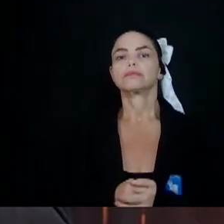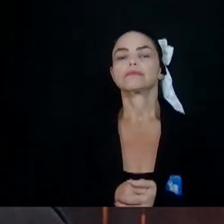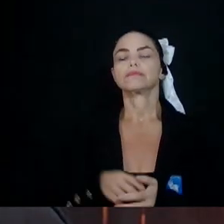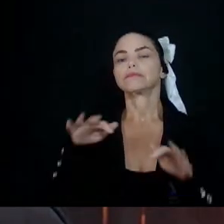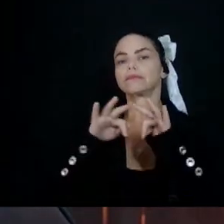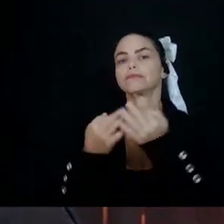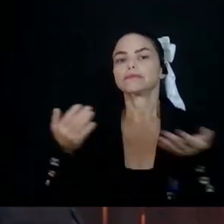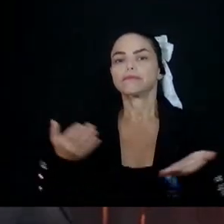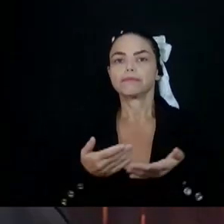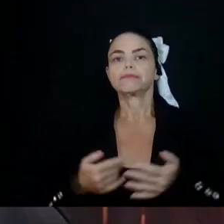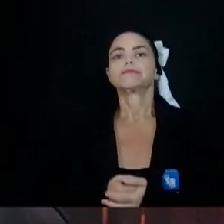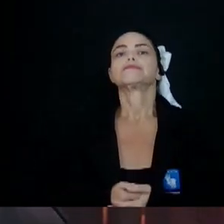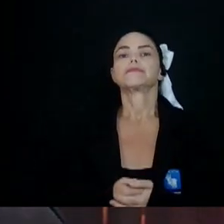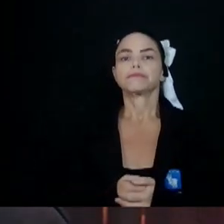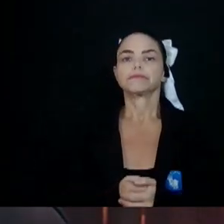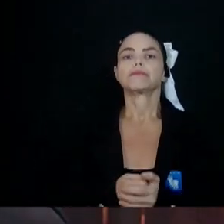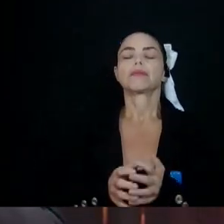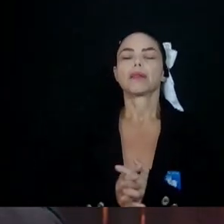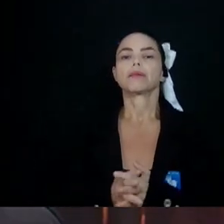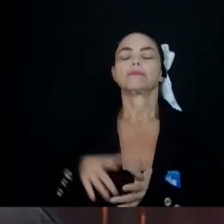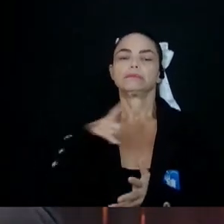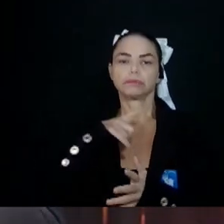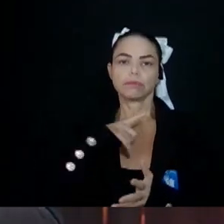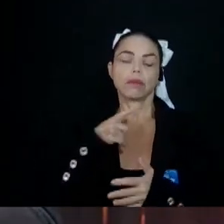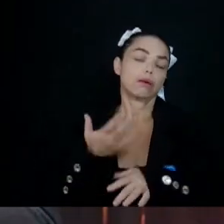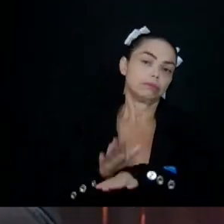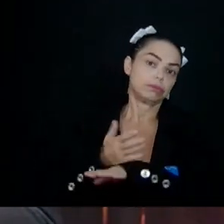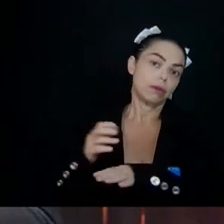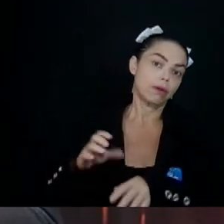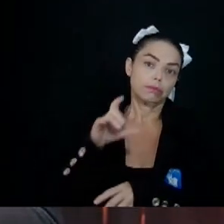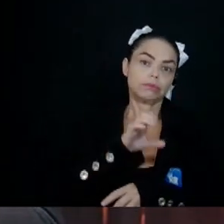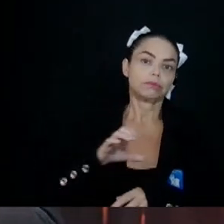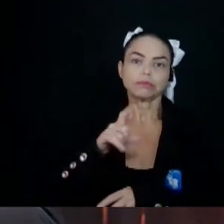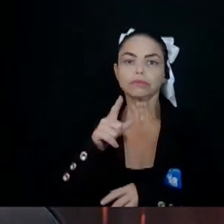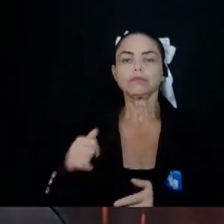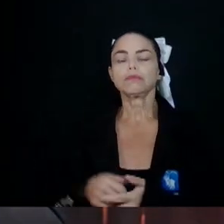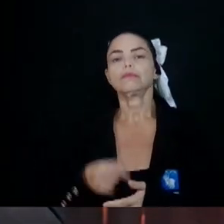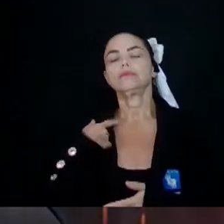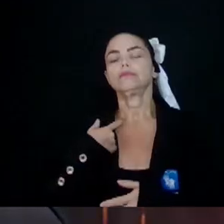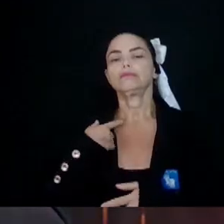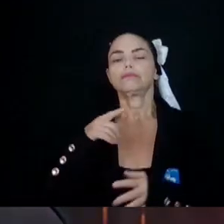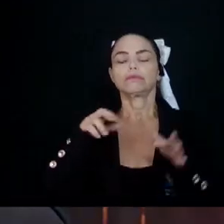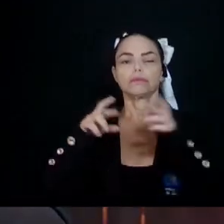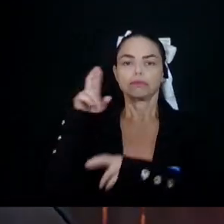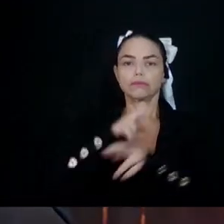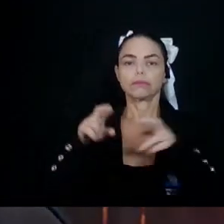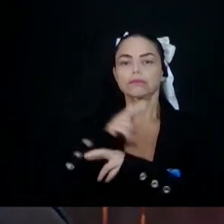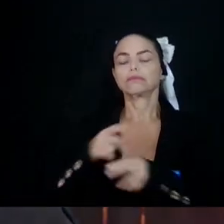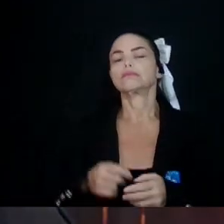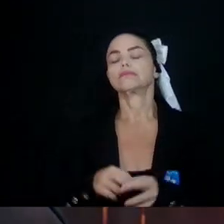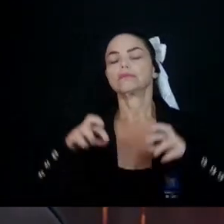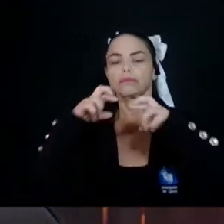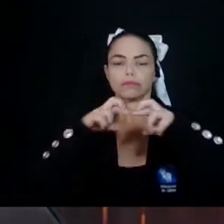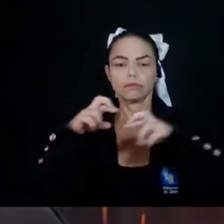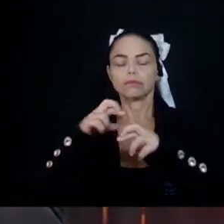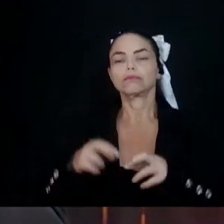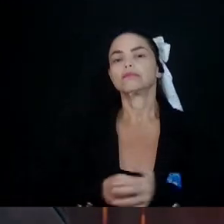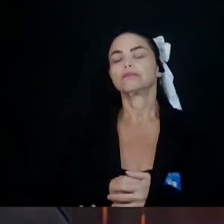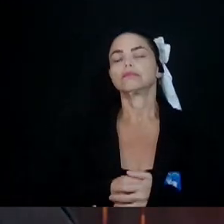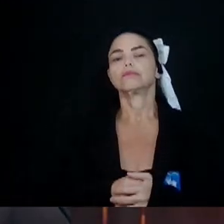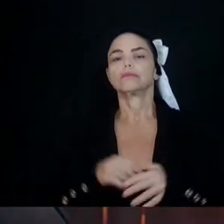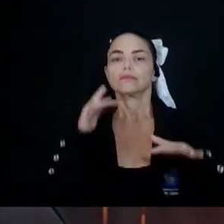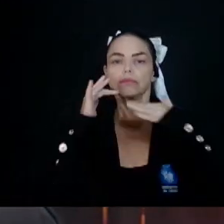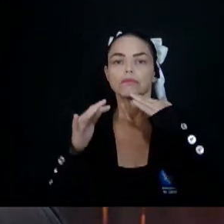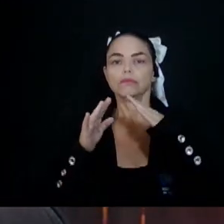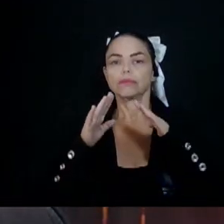hoje, ela deve exercer, obviamente que ela deve exercer sua função fiscalizadora, mas como que uma família vai brigar com o Facebook, por exemplo,